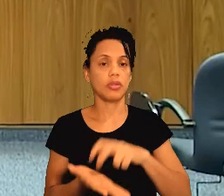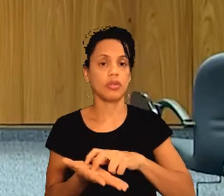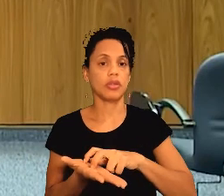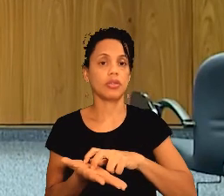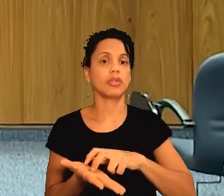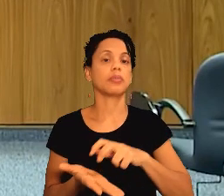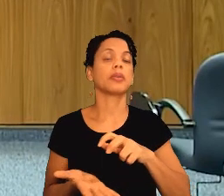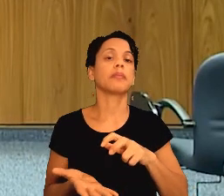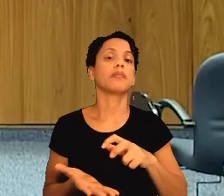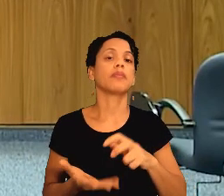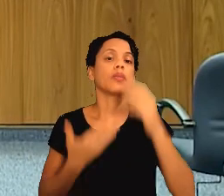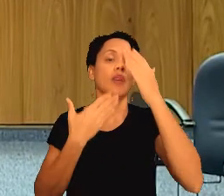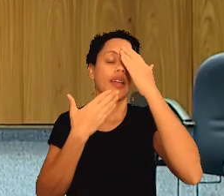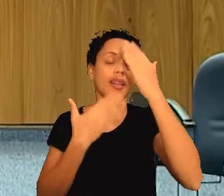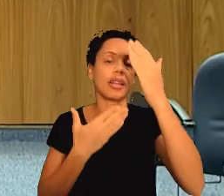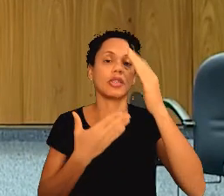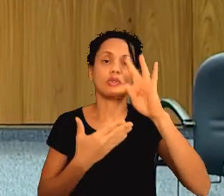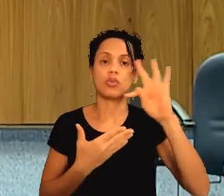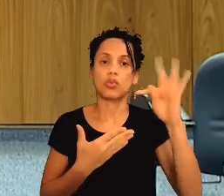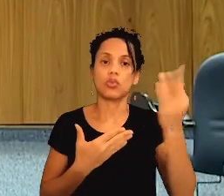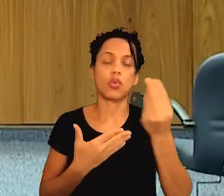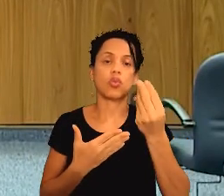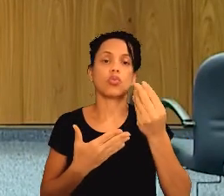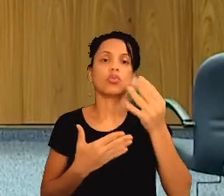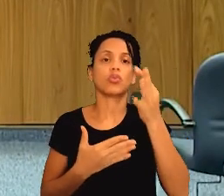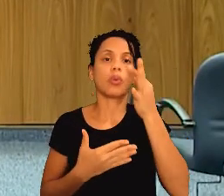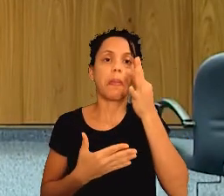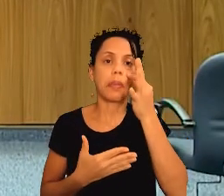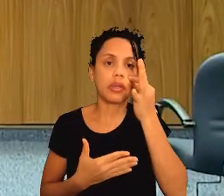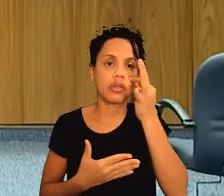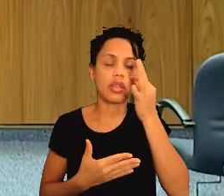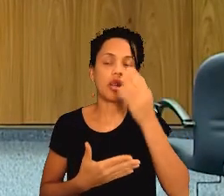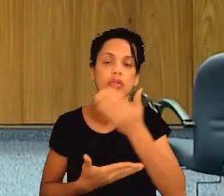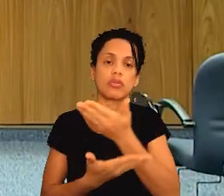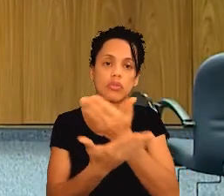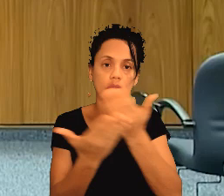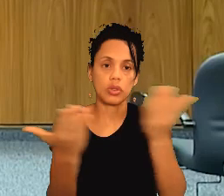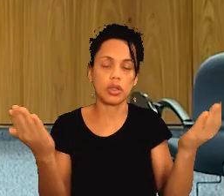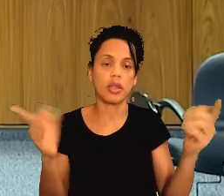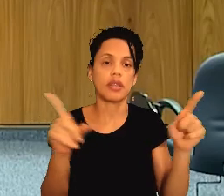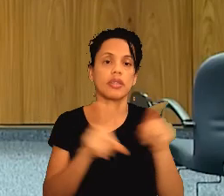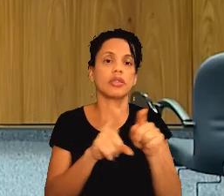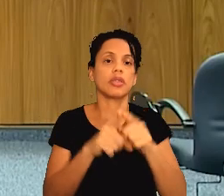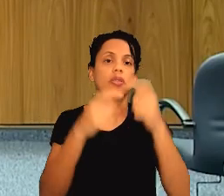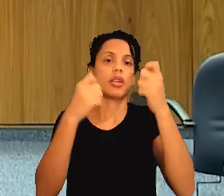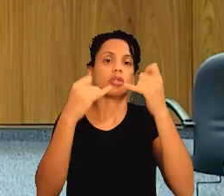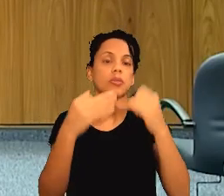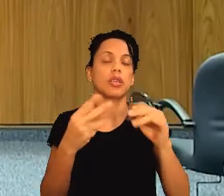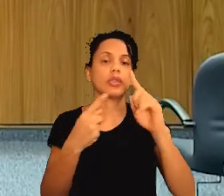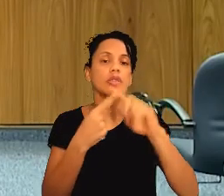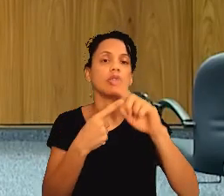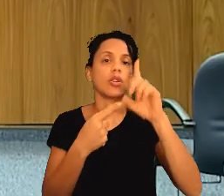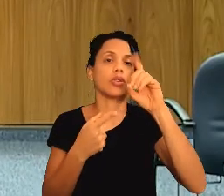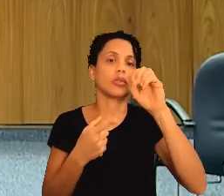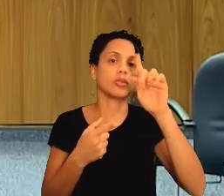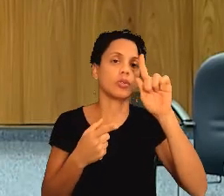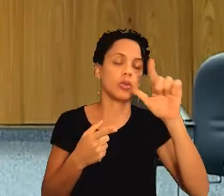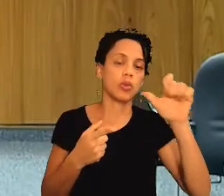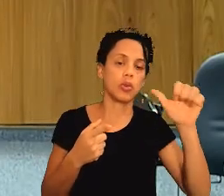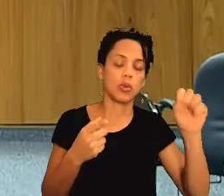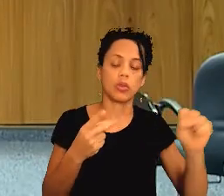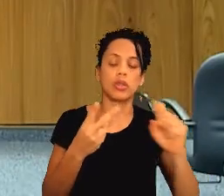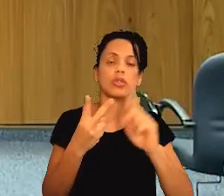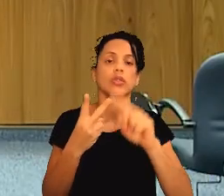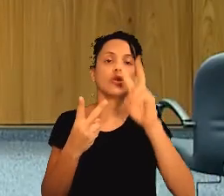Eu agradeço a presença de todos, agradeço as falas do Douglas, do Vitor,